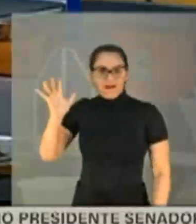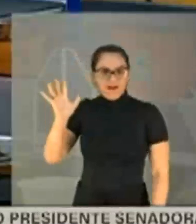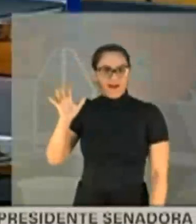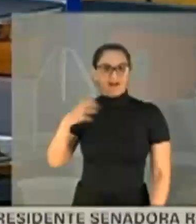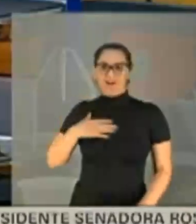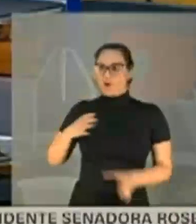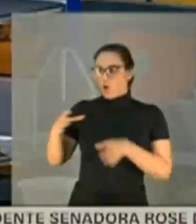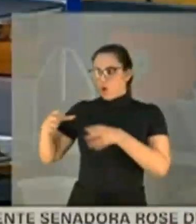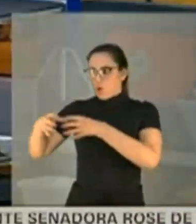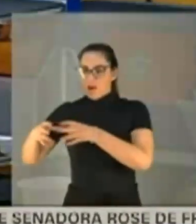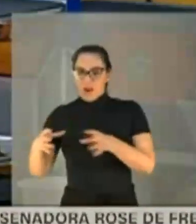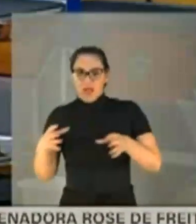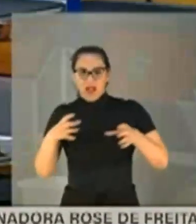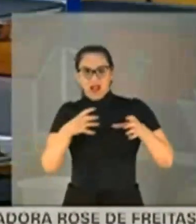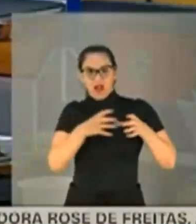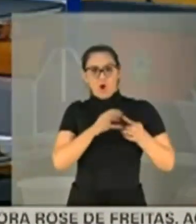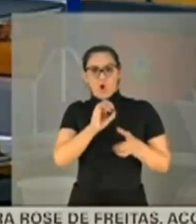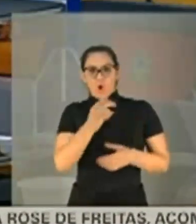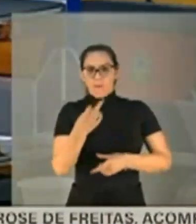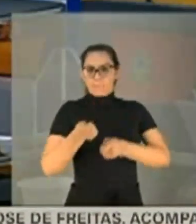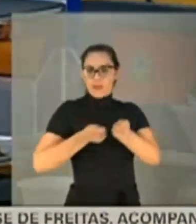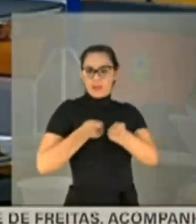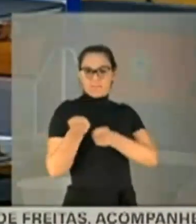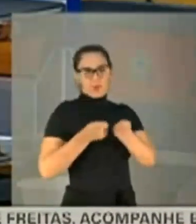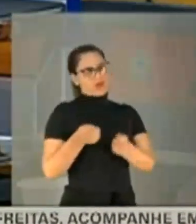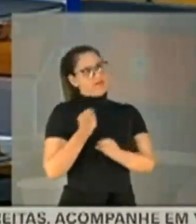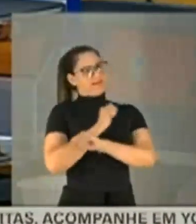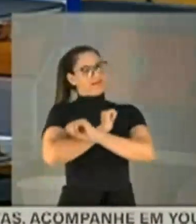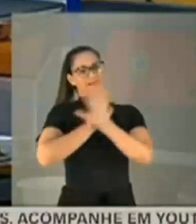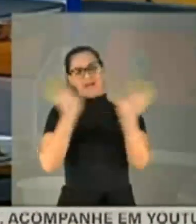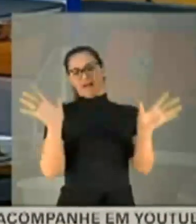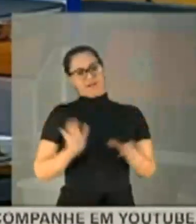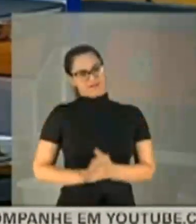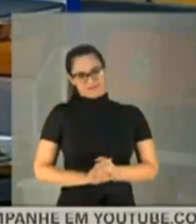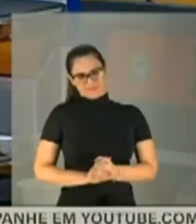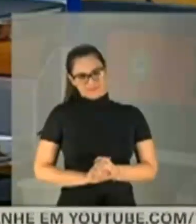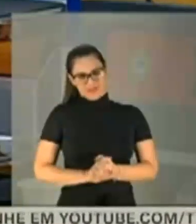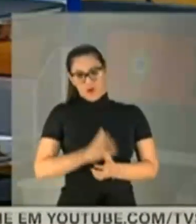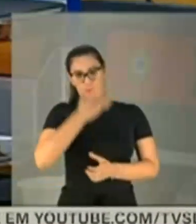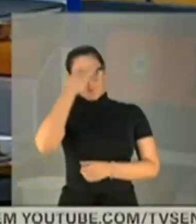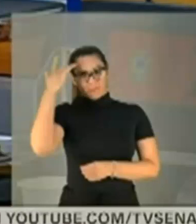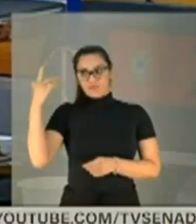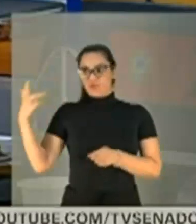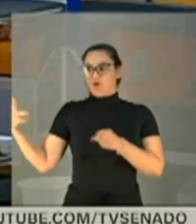uma manipulação explícita. Quando alguém interfere